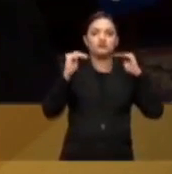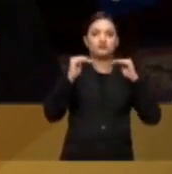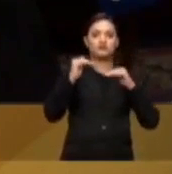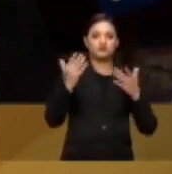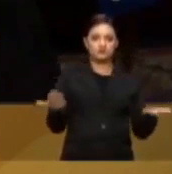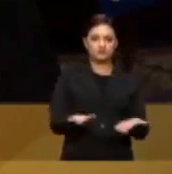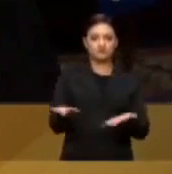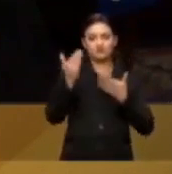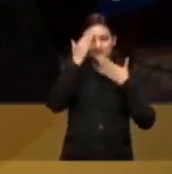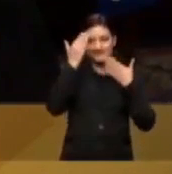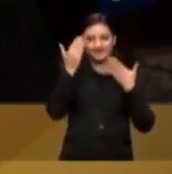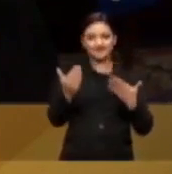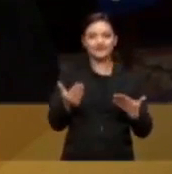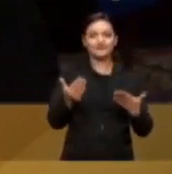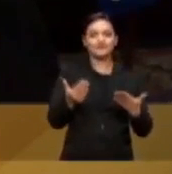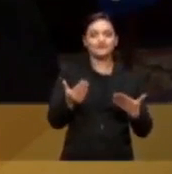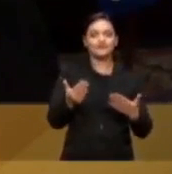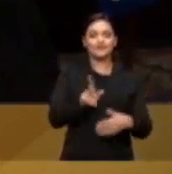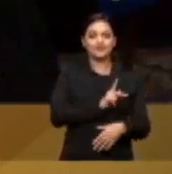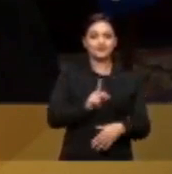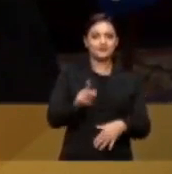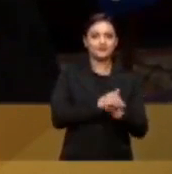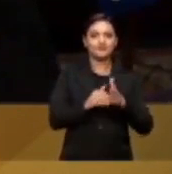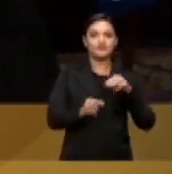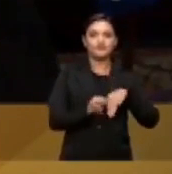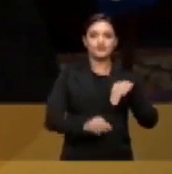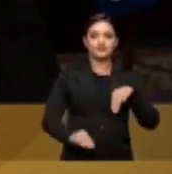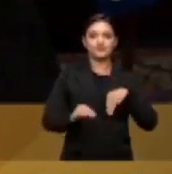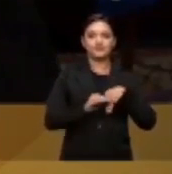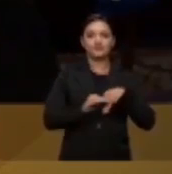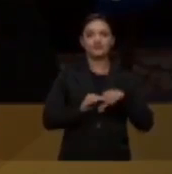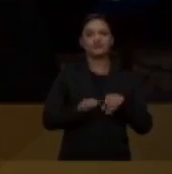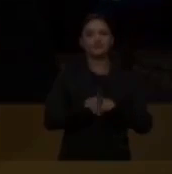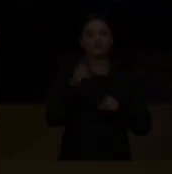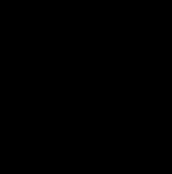sentada. Muito obrigado, senhor presidente, senhoras ministras, senhores ministros, senhores advogados.